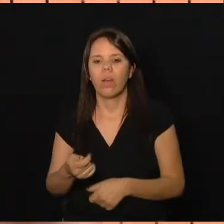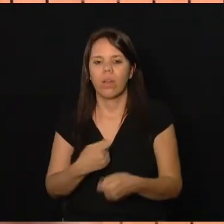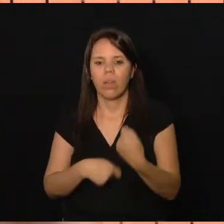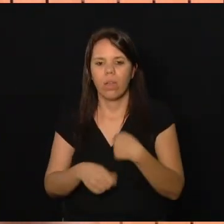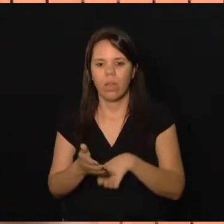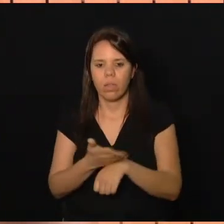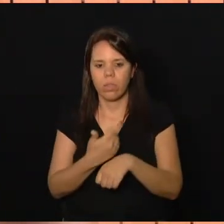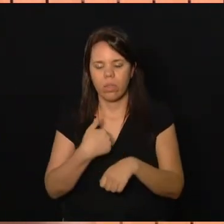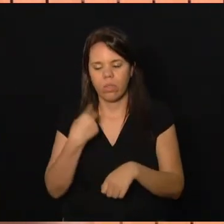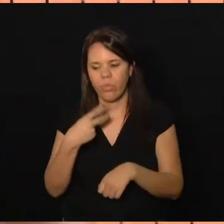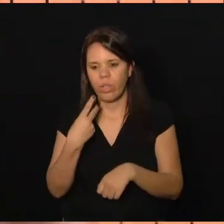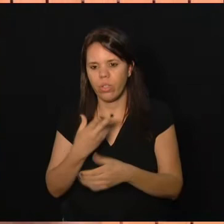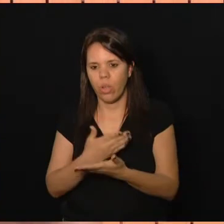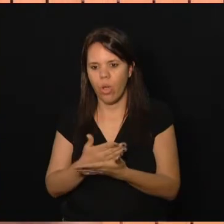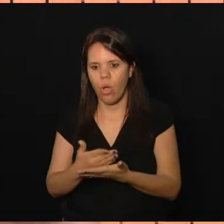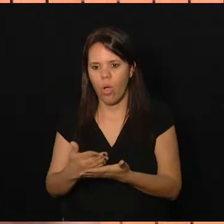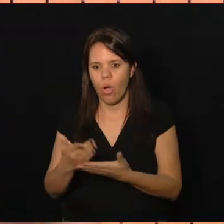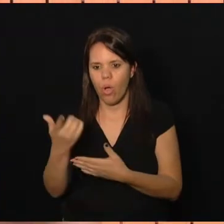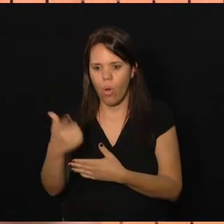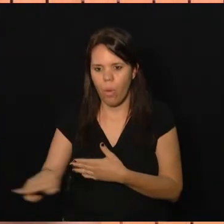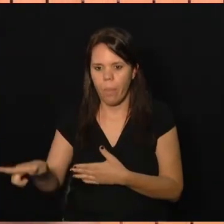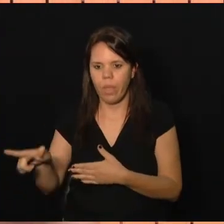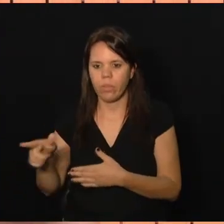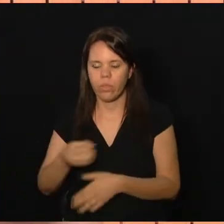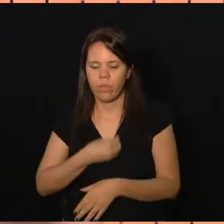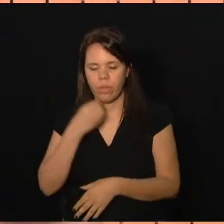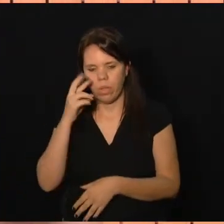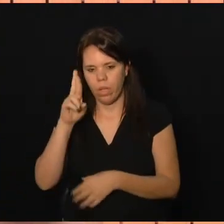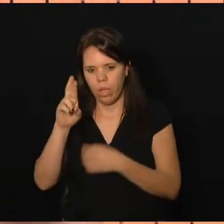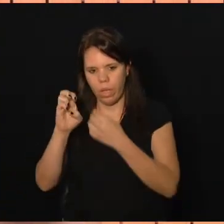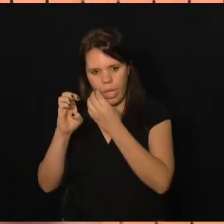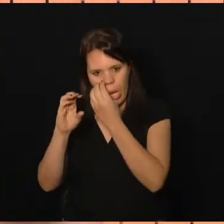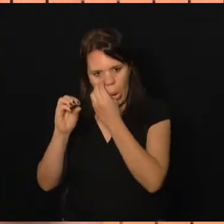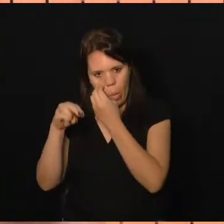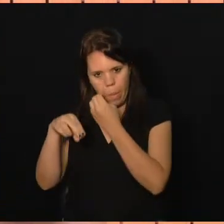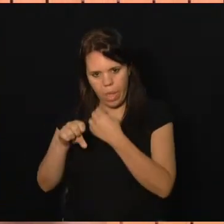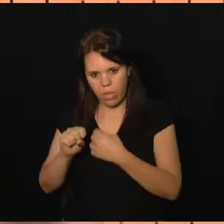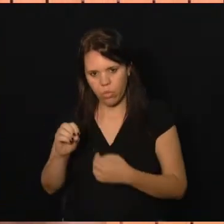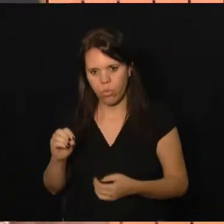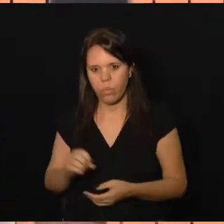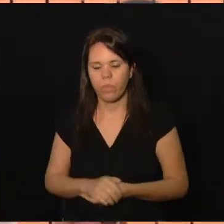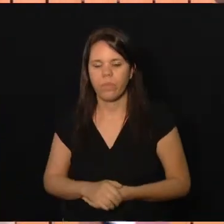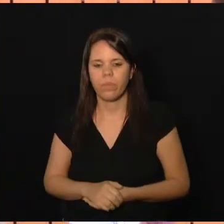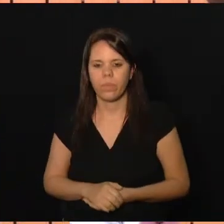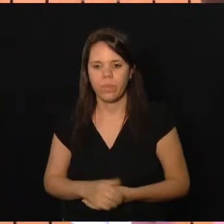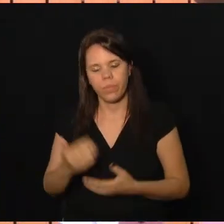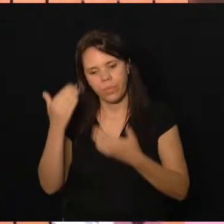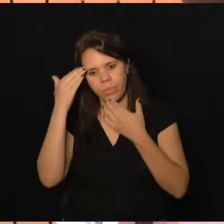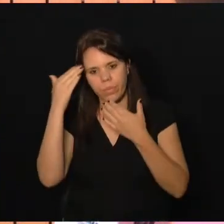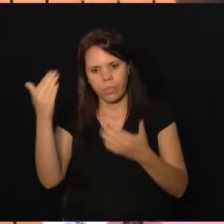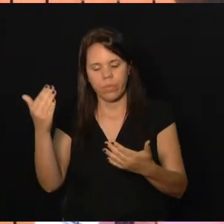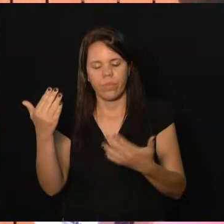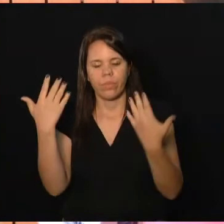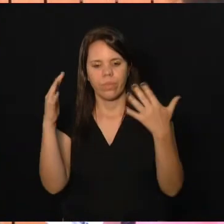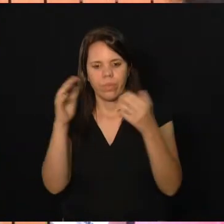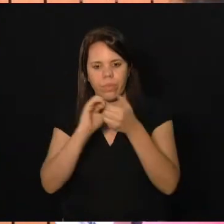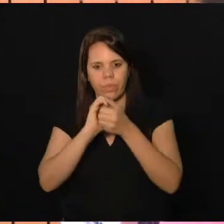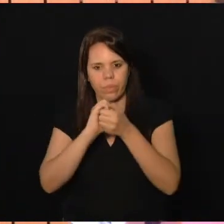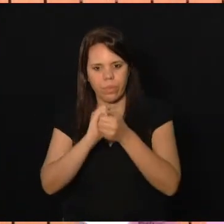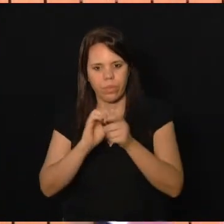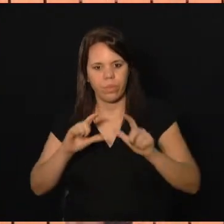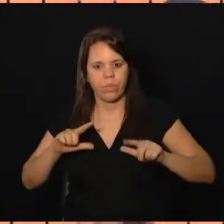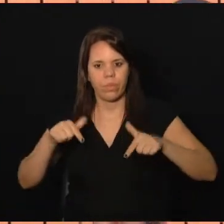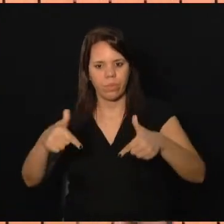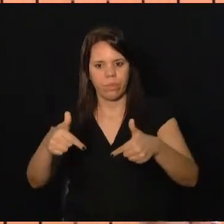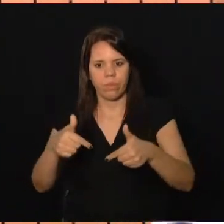era Recomeço, Programa Recomeço. É recomeçar, nós temos que acreditar nisso. Certo, muito obrigada, parabéns aí pela